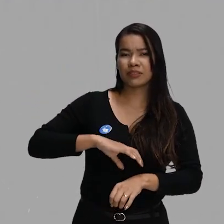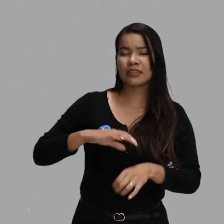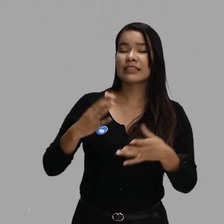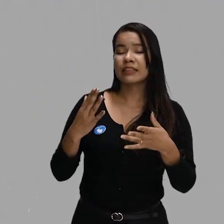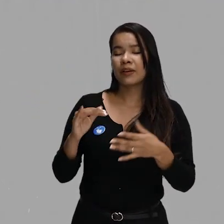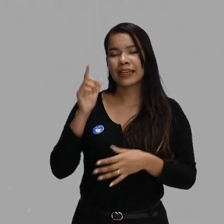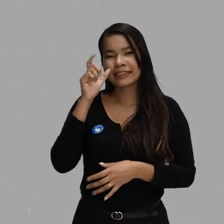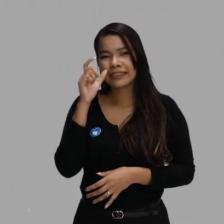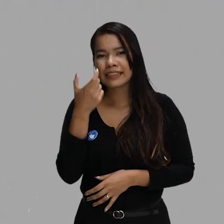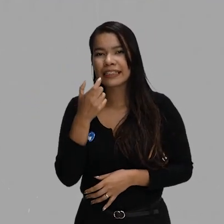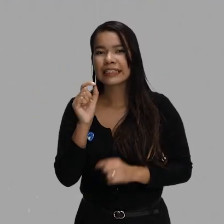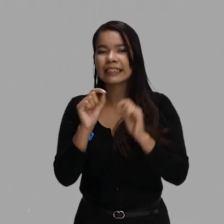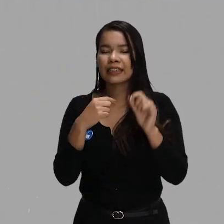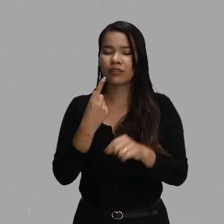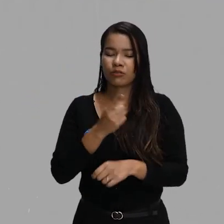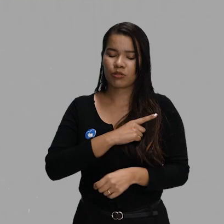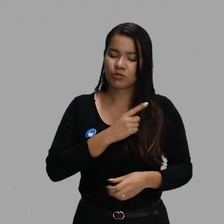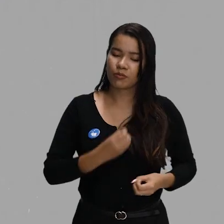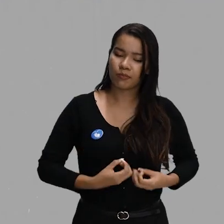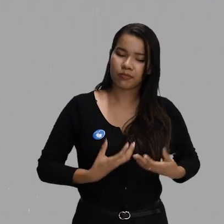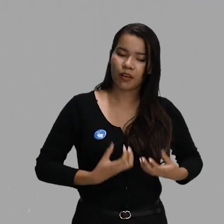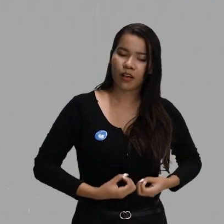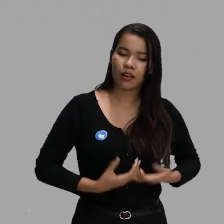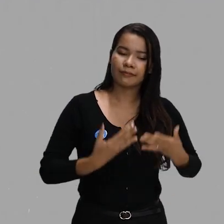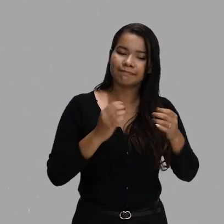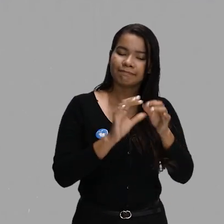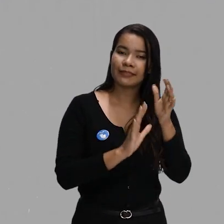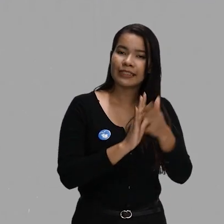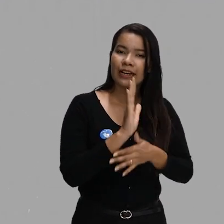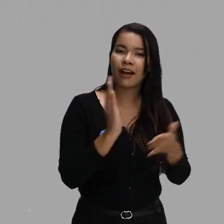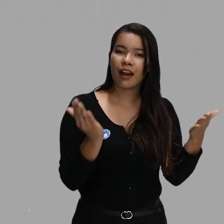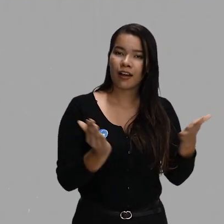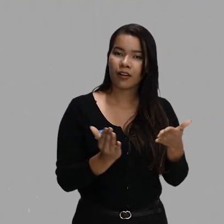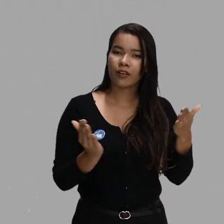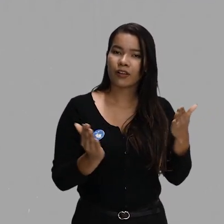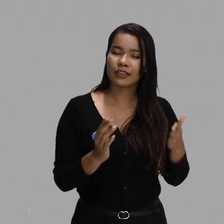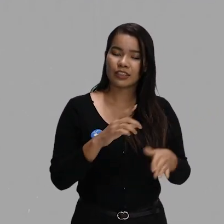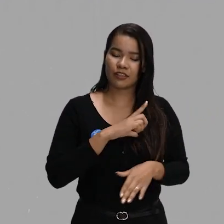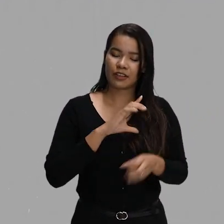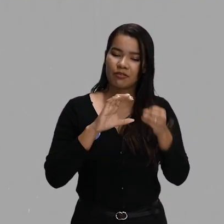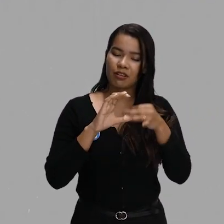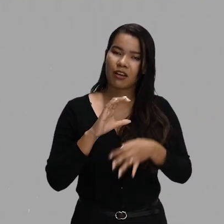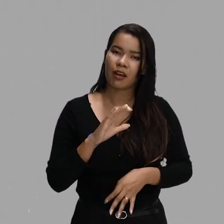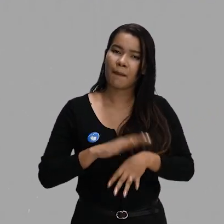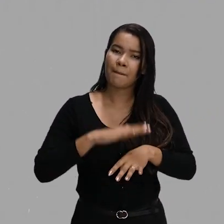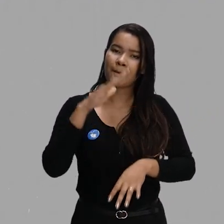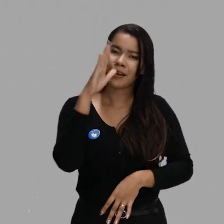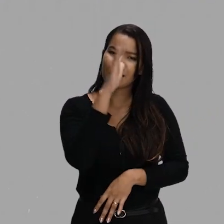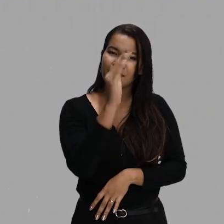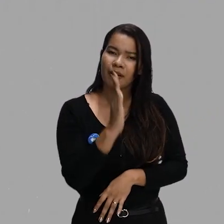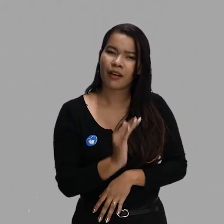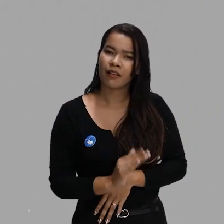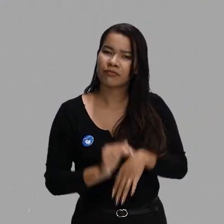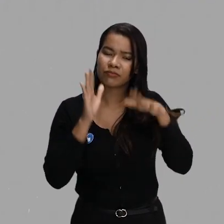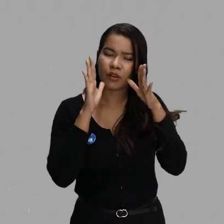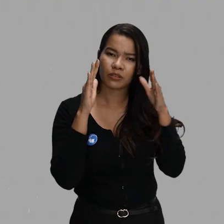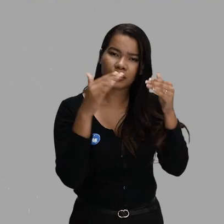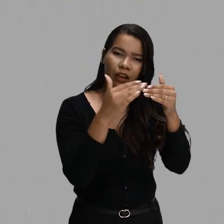tivessem um caráter mais abrasileirado, mais nacional, mais voltado para a nossa